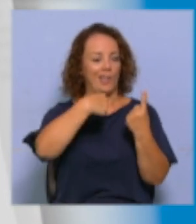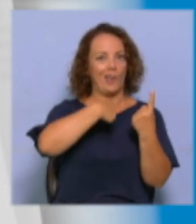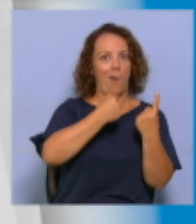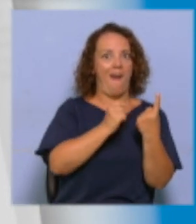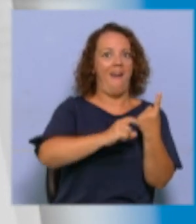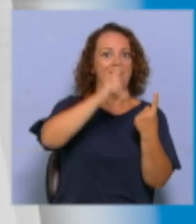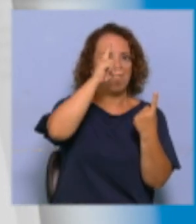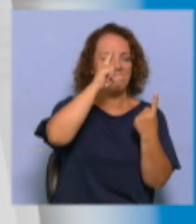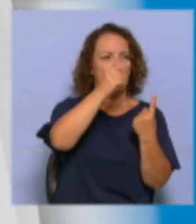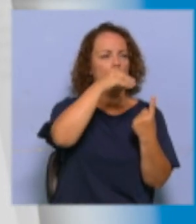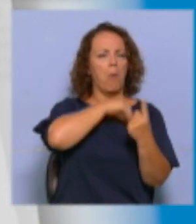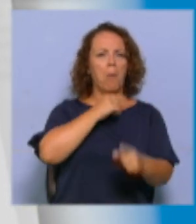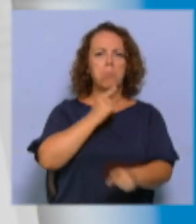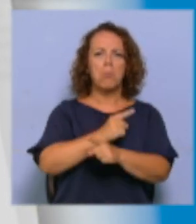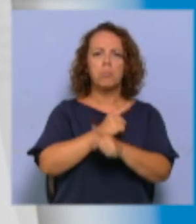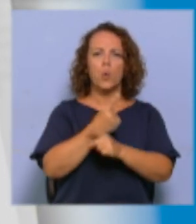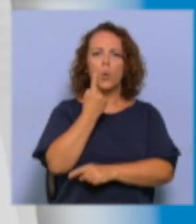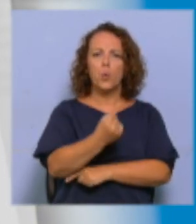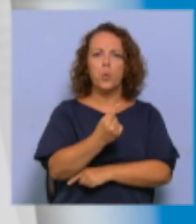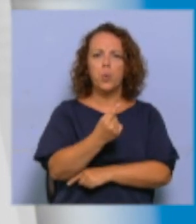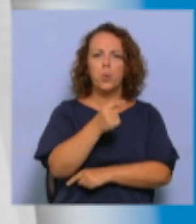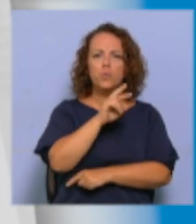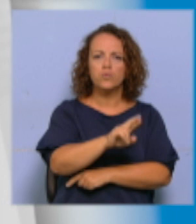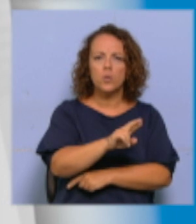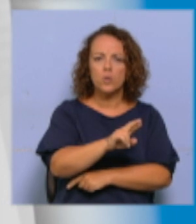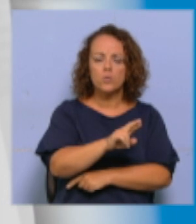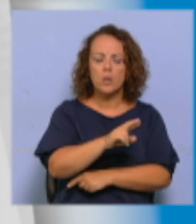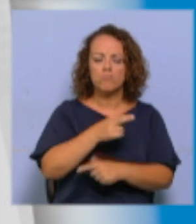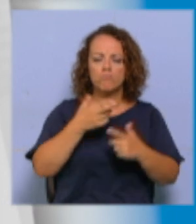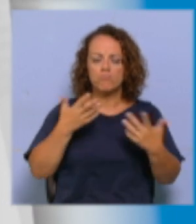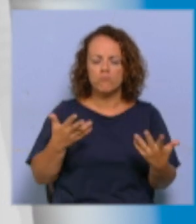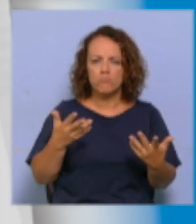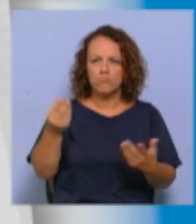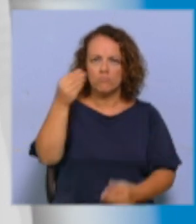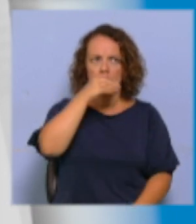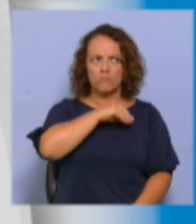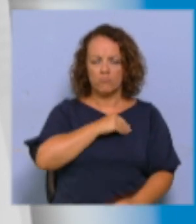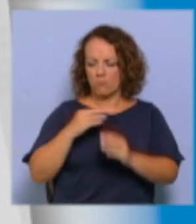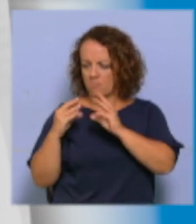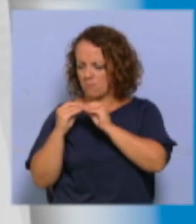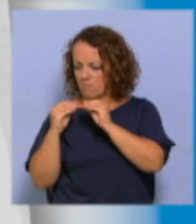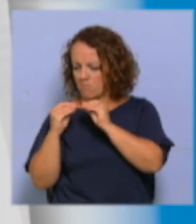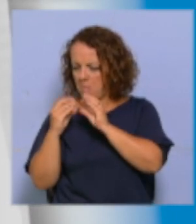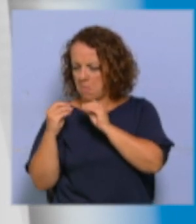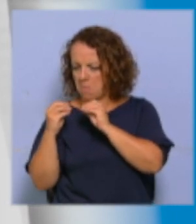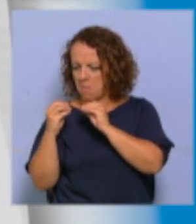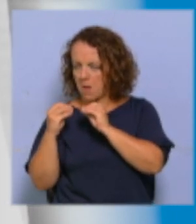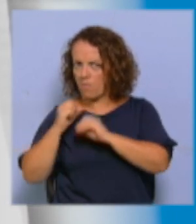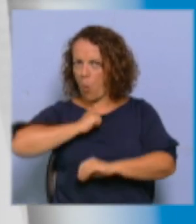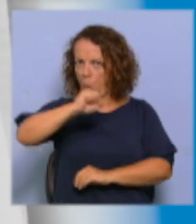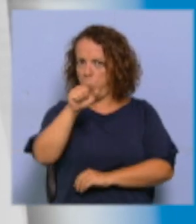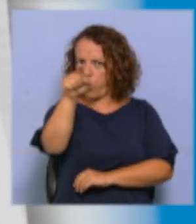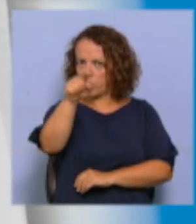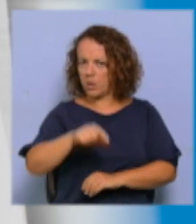denário cada um. Depois de o terem recebido, começaram a murmurar contra o proprietário, dizendo: